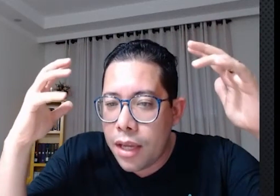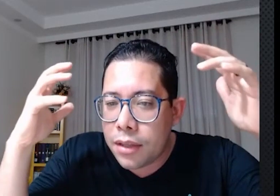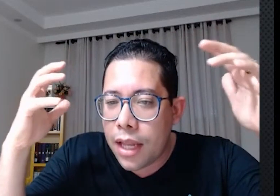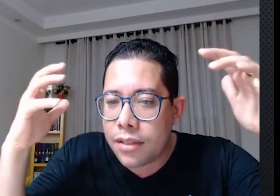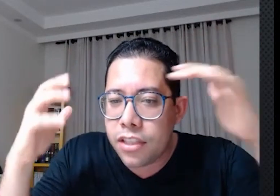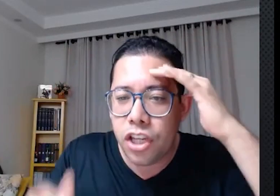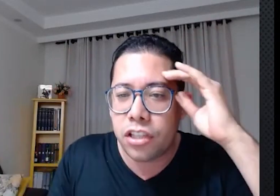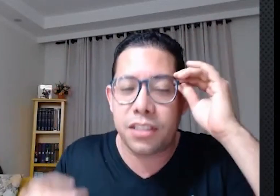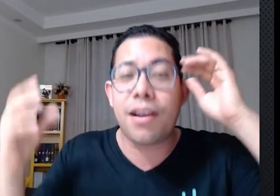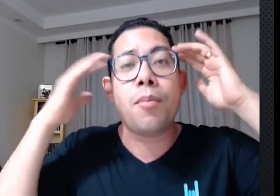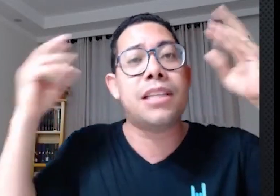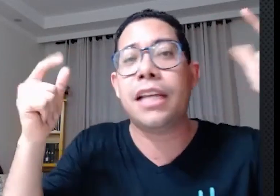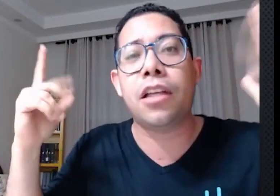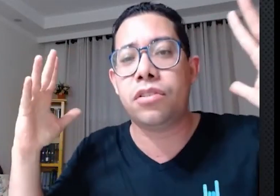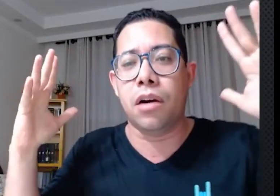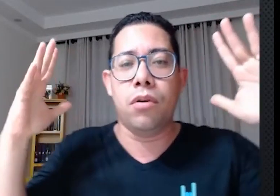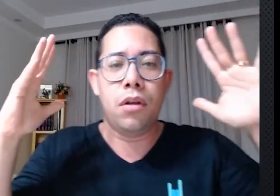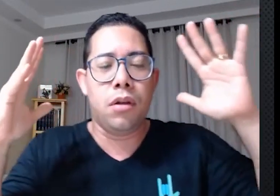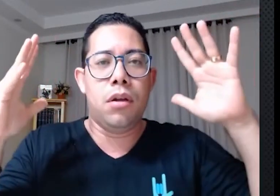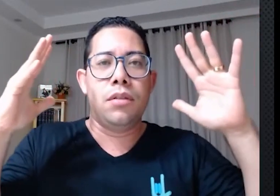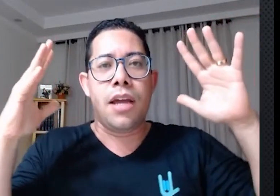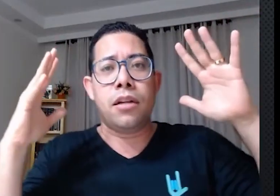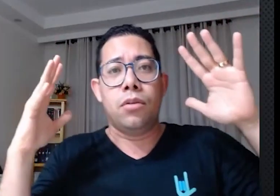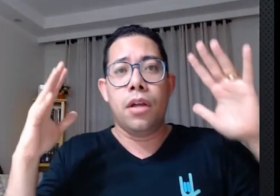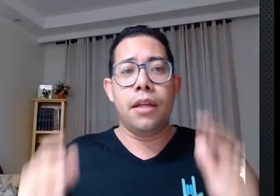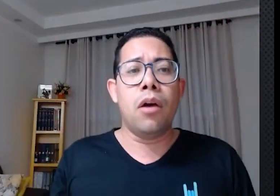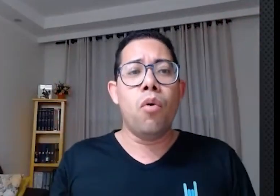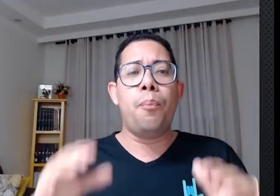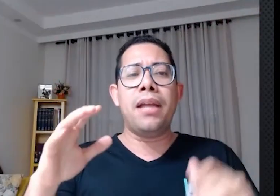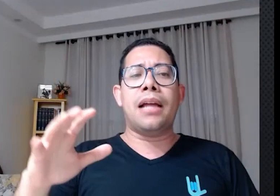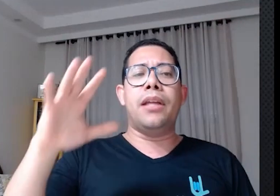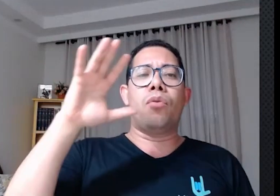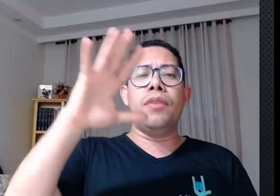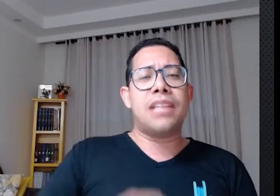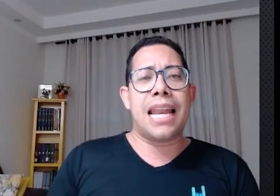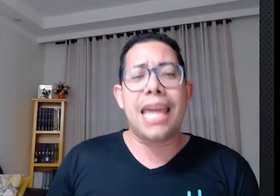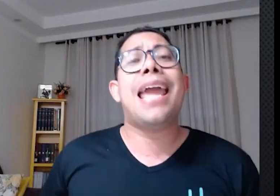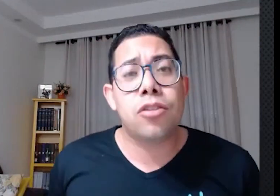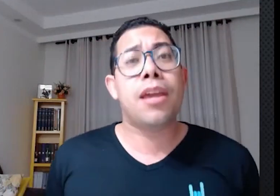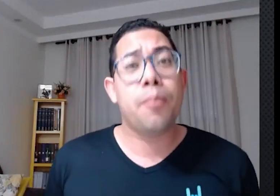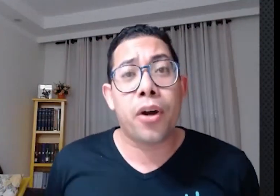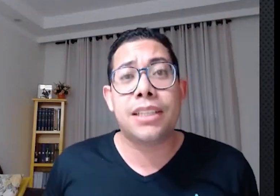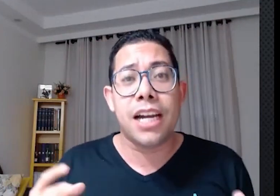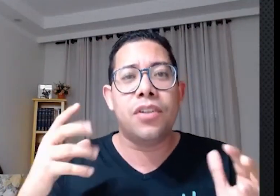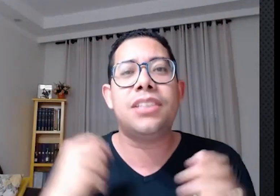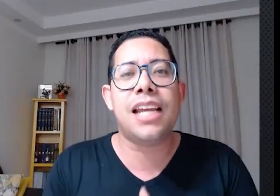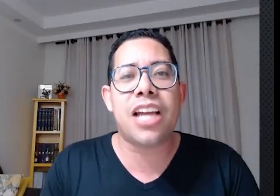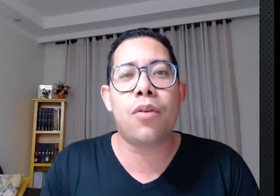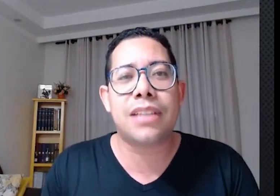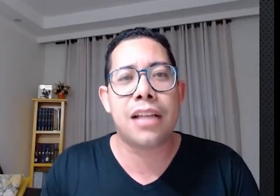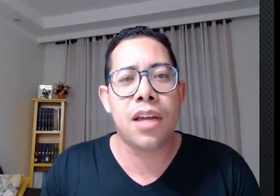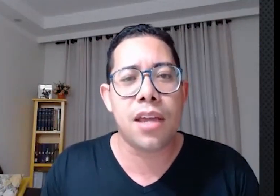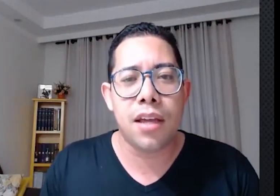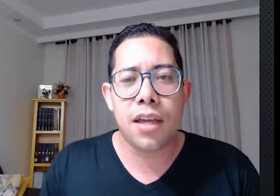noção interessantíssima. Você já vai começar a ter essa noção, certo? Então, o Pentateuco, o livro da lei, isso é importante você